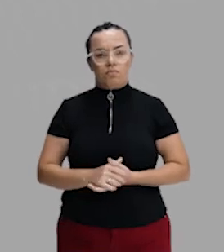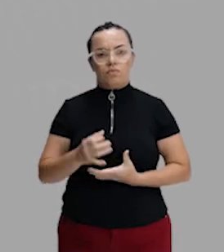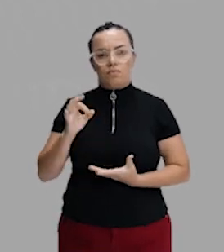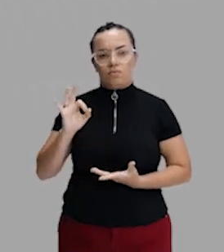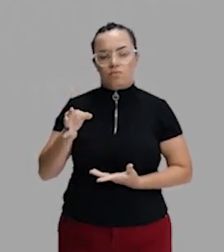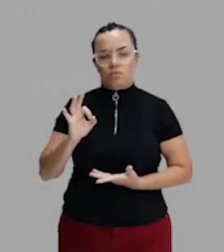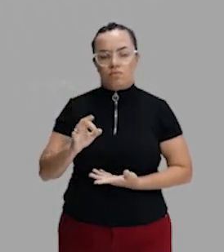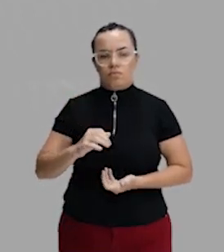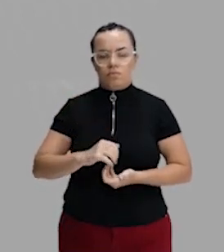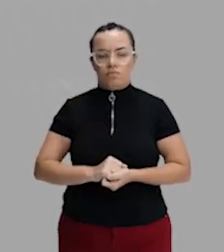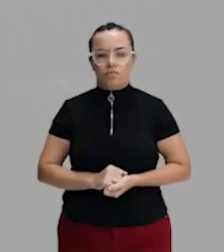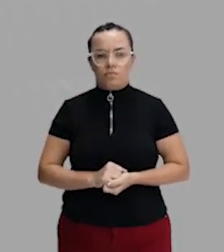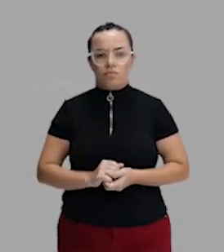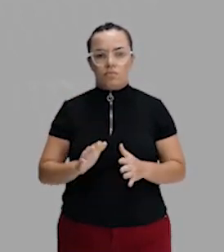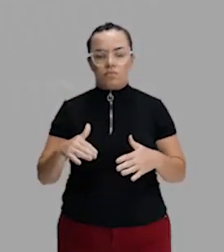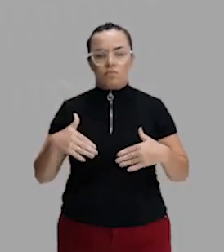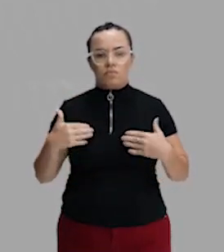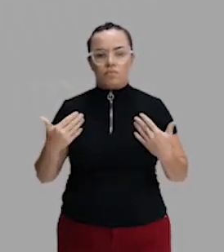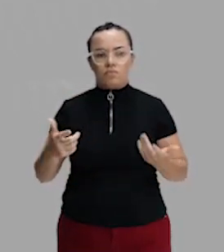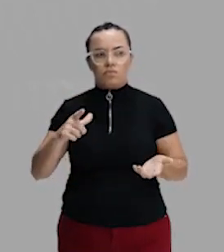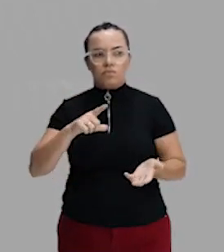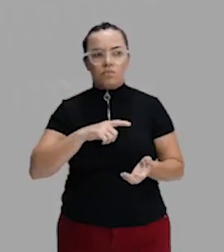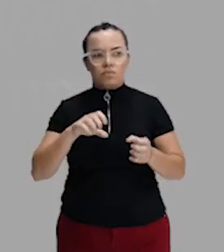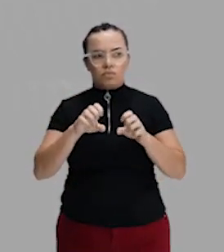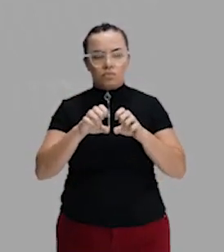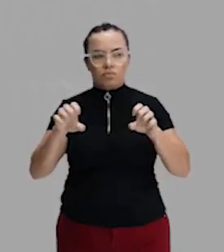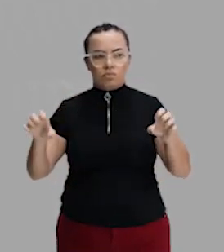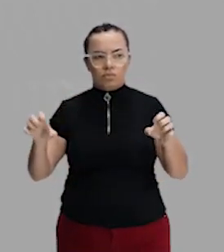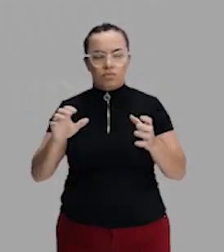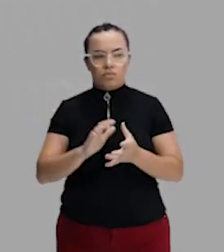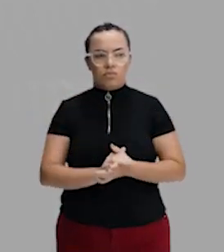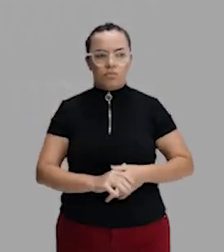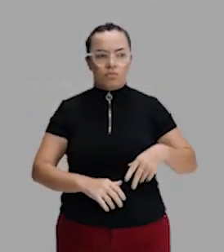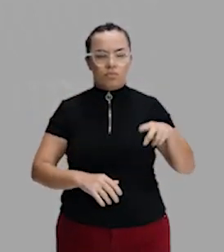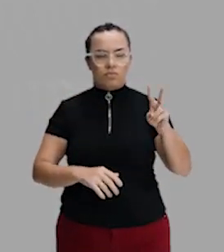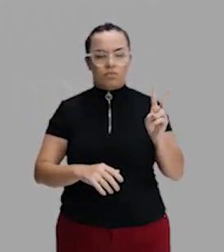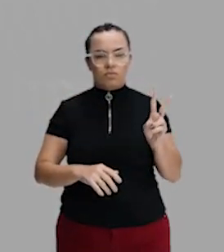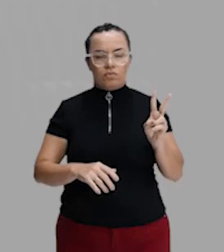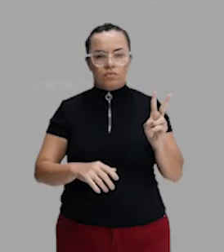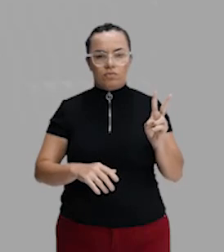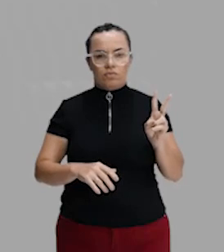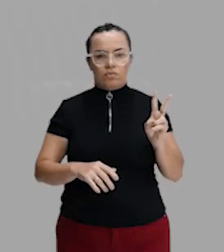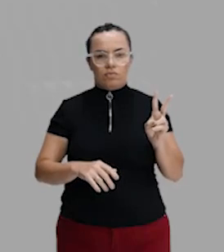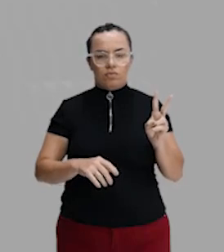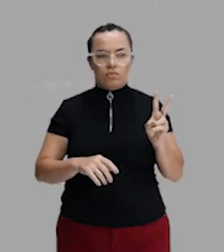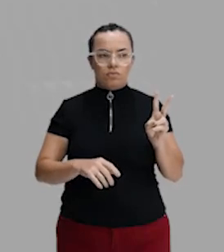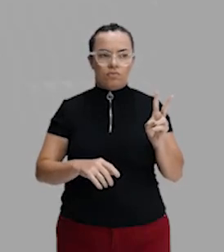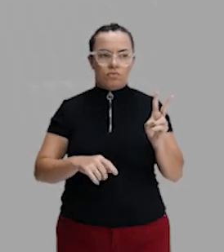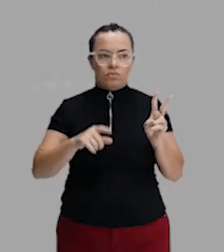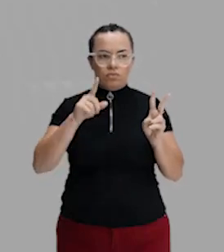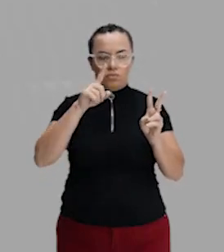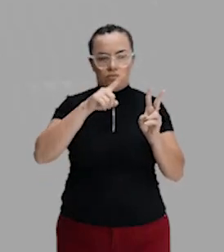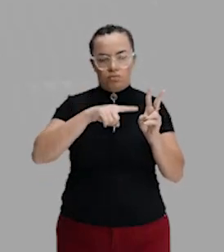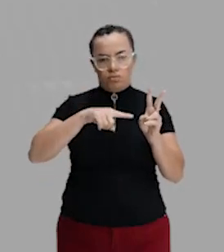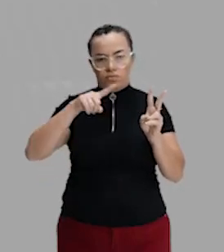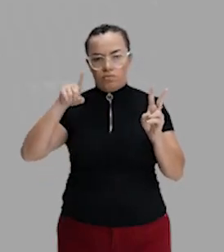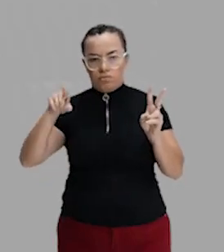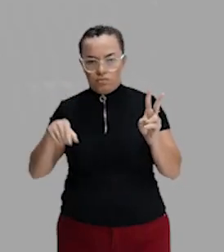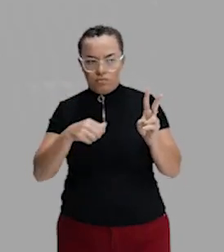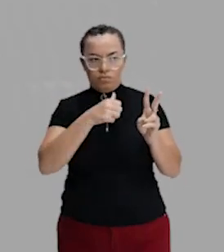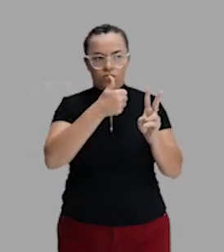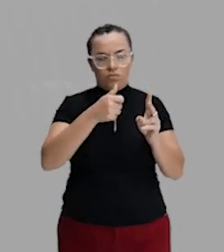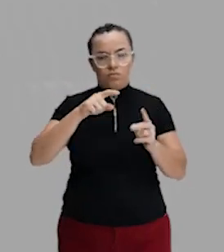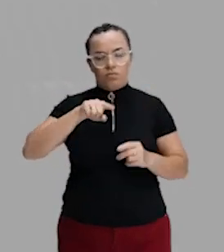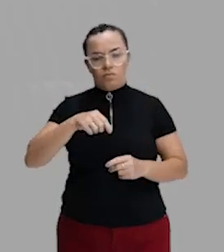Certinho? Então, o que nós temos aqui? Tá? Nós temos o vértice da parábola e você também